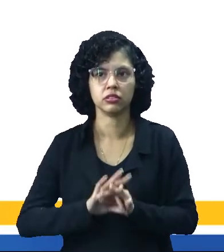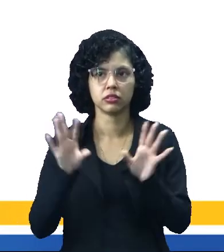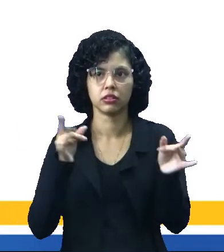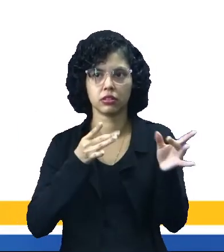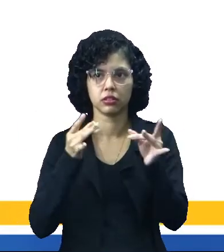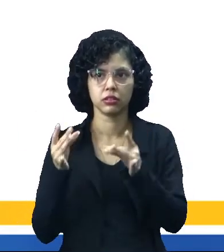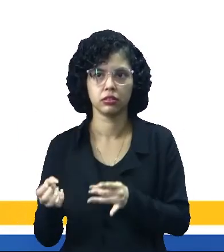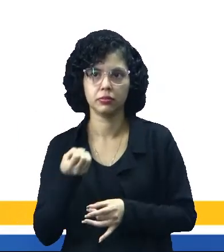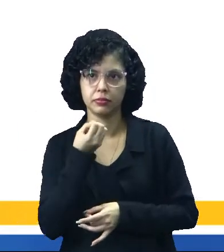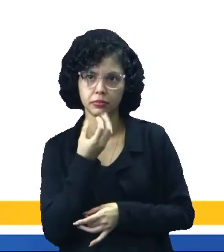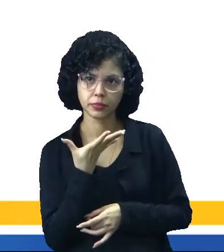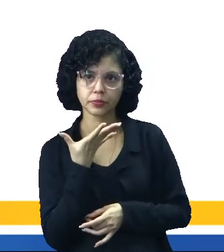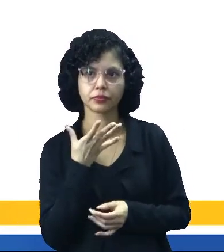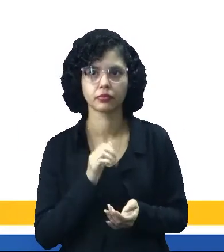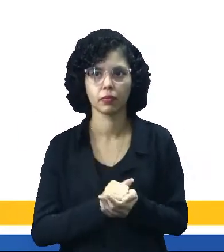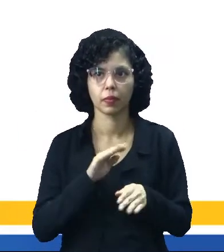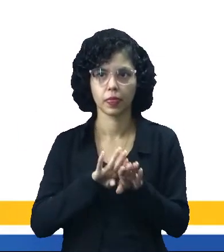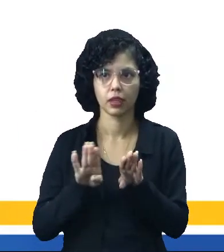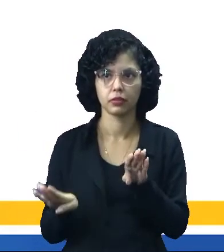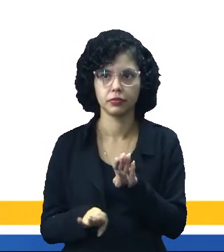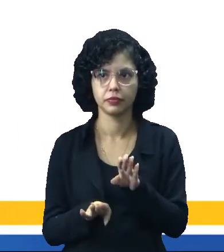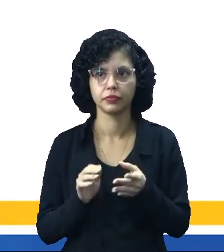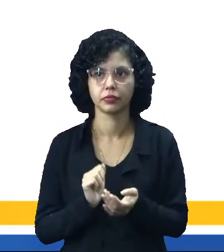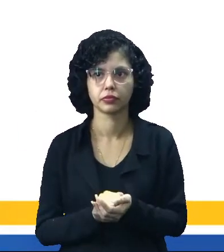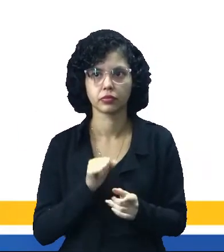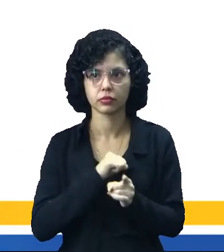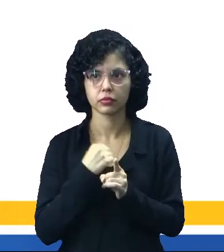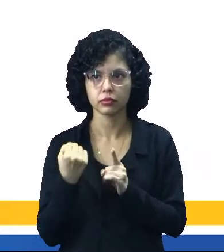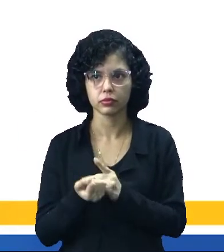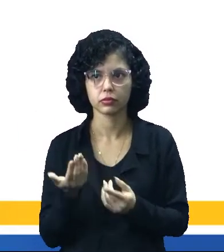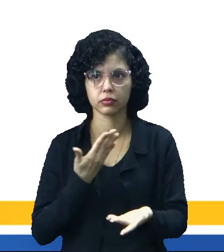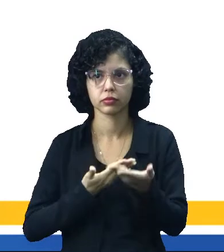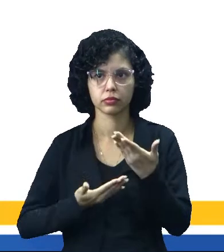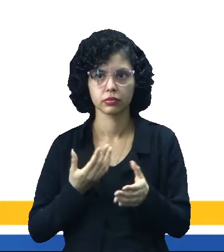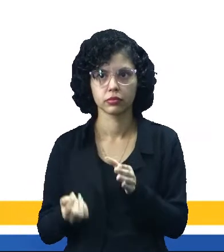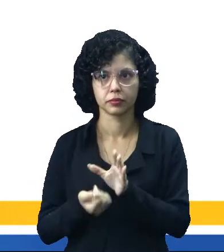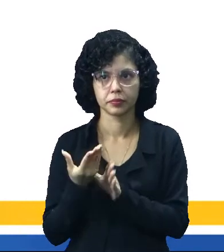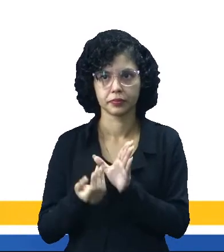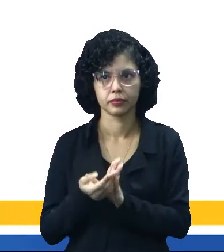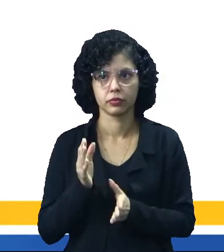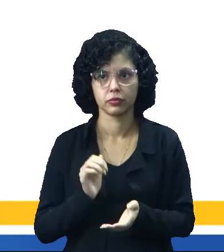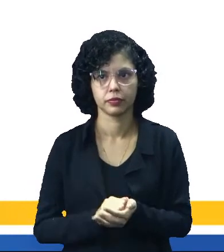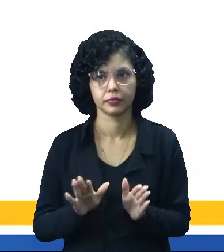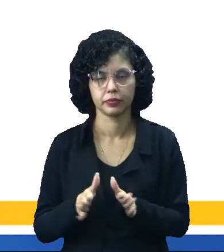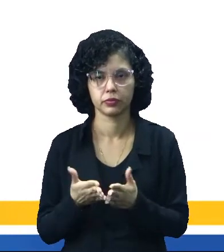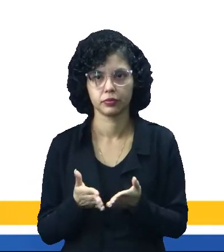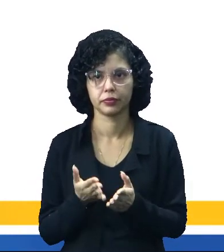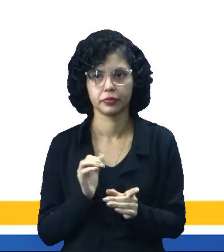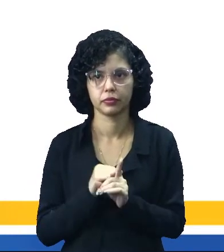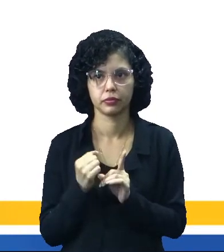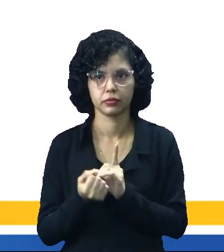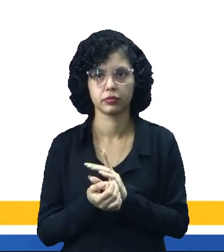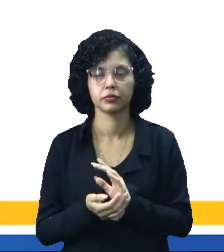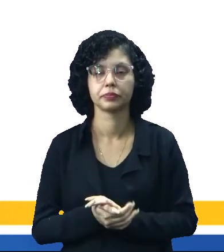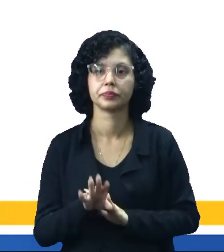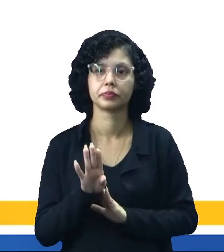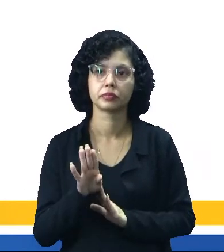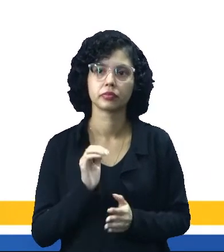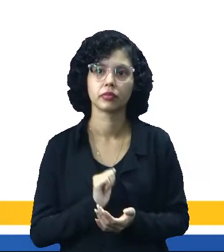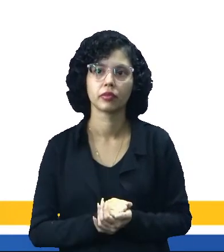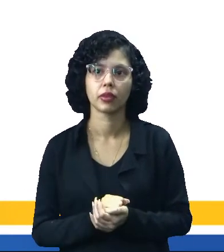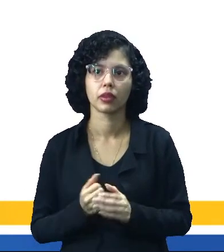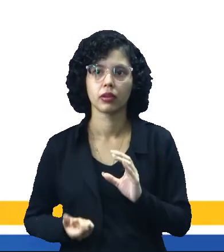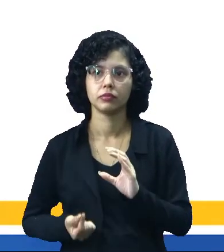traz benefícios, apesar das desigualdades, enquanto a socialização dos meios de produção gera empobrecimento da sociedade. Letra B,